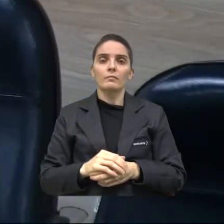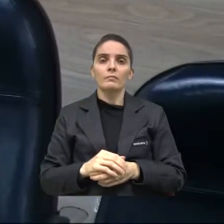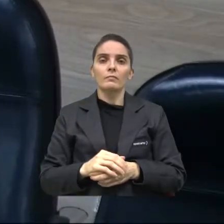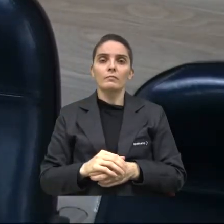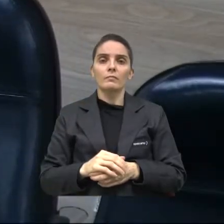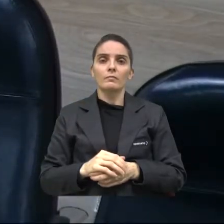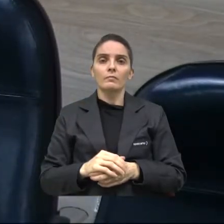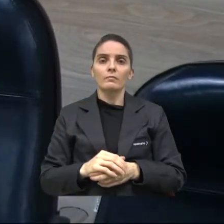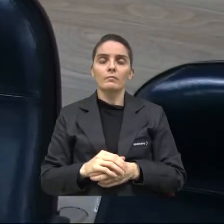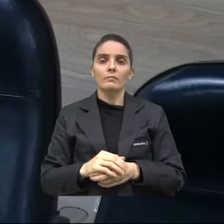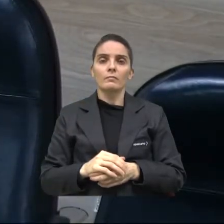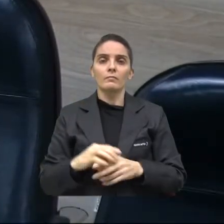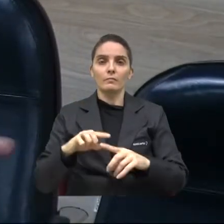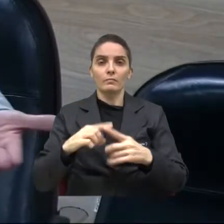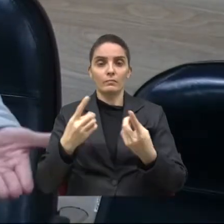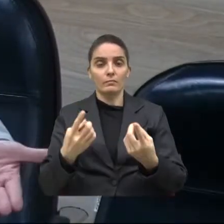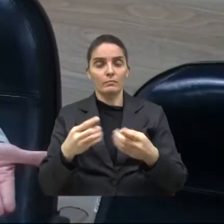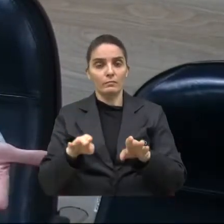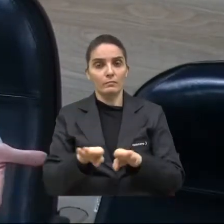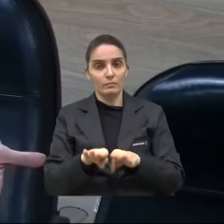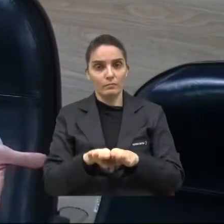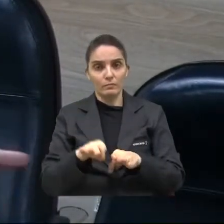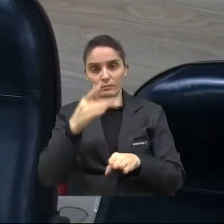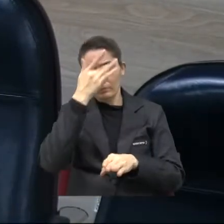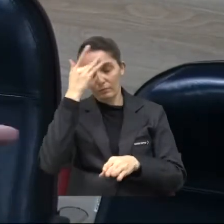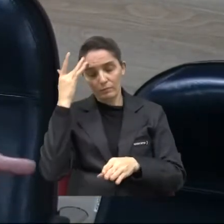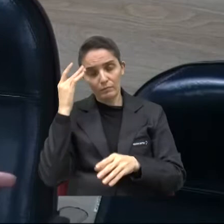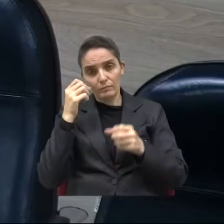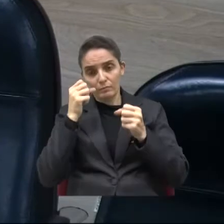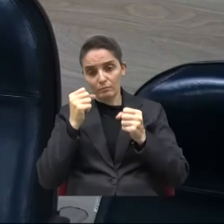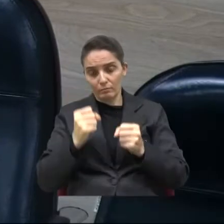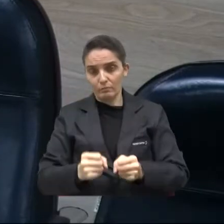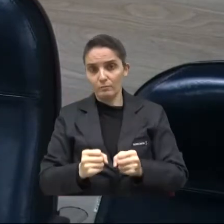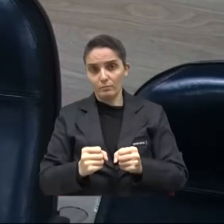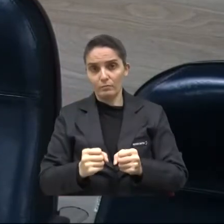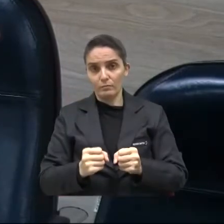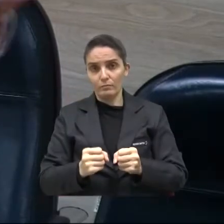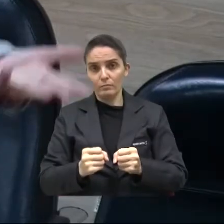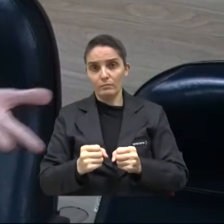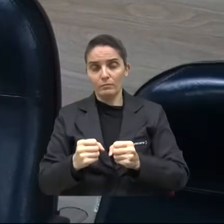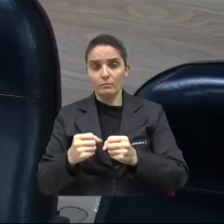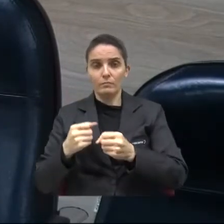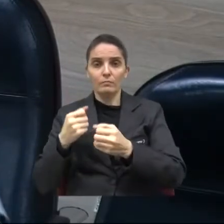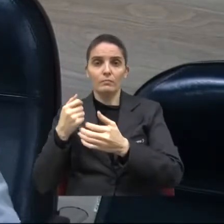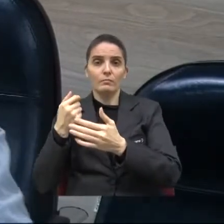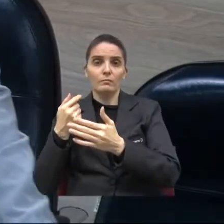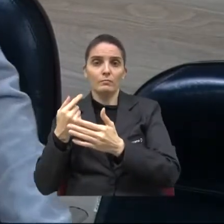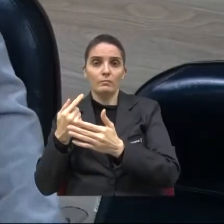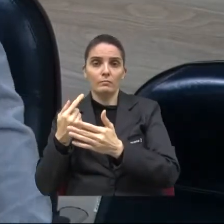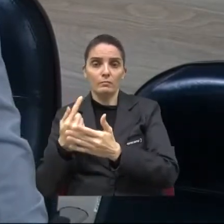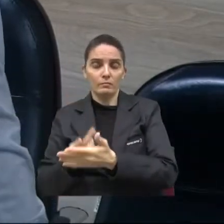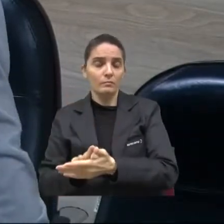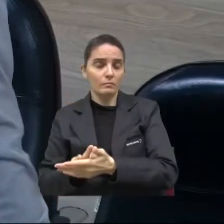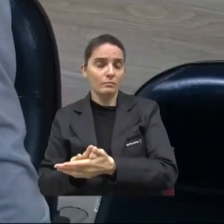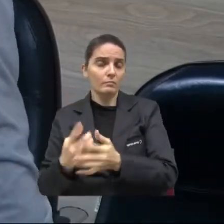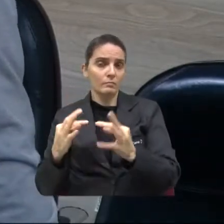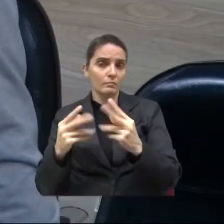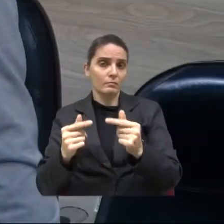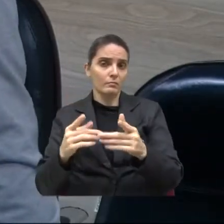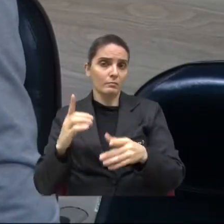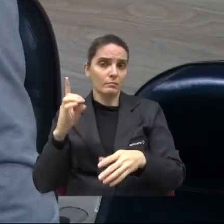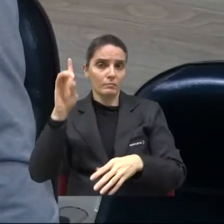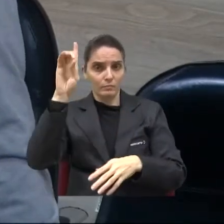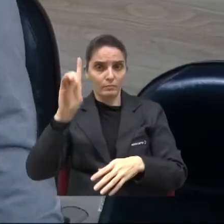aquelas que passam e podem adquirir e desejam adquirir, todos têm direito a ter